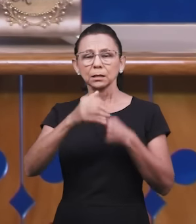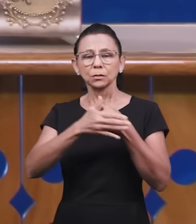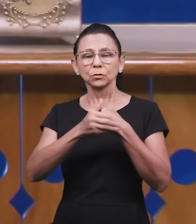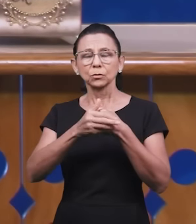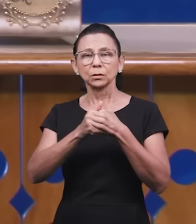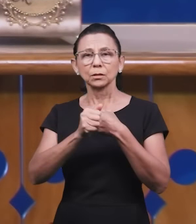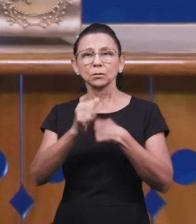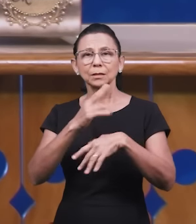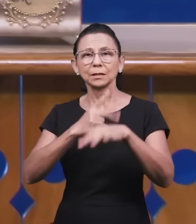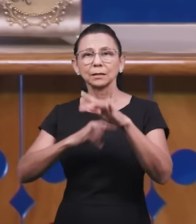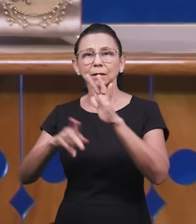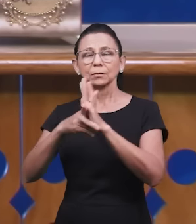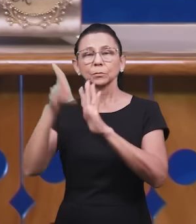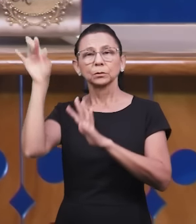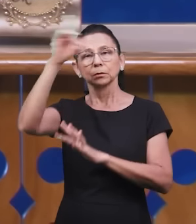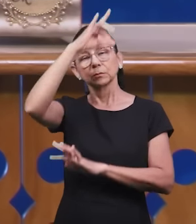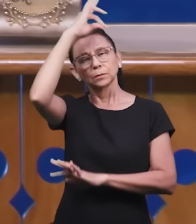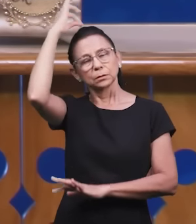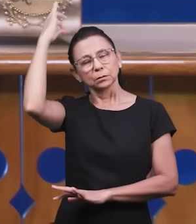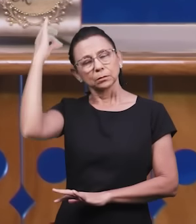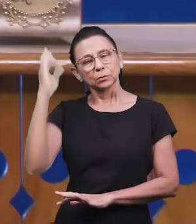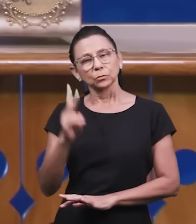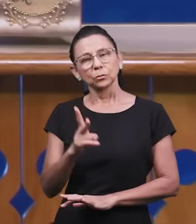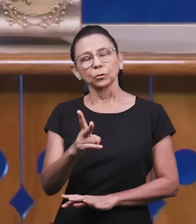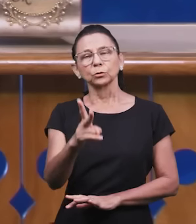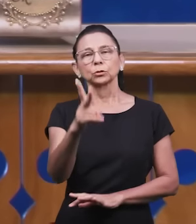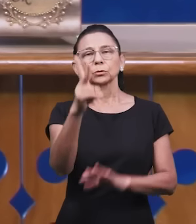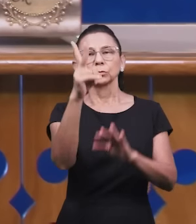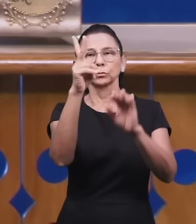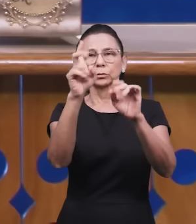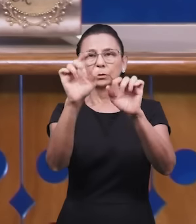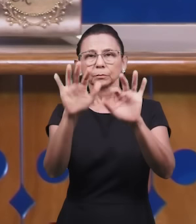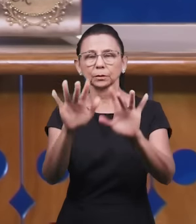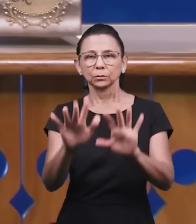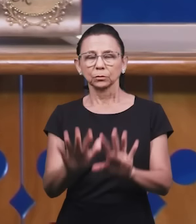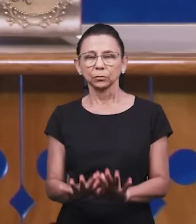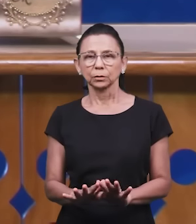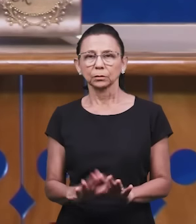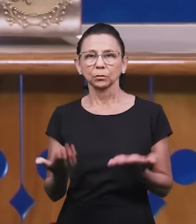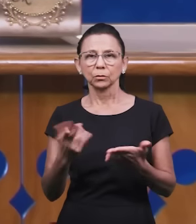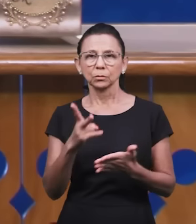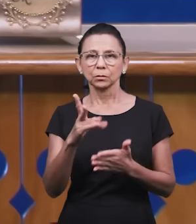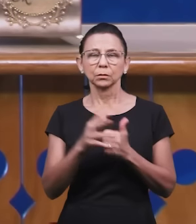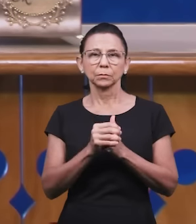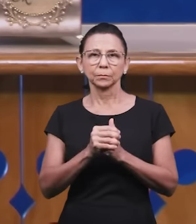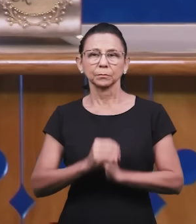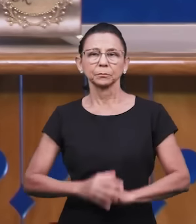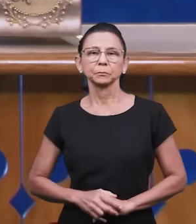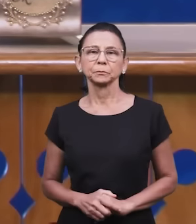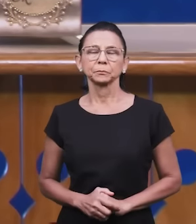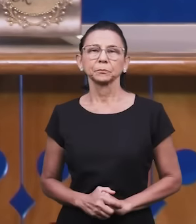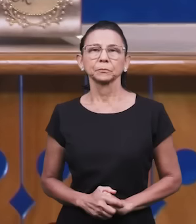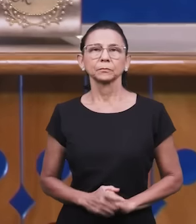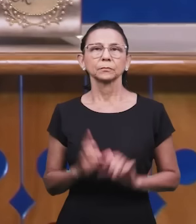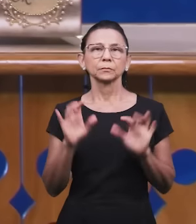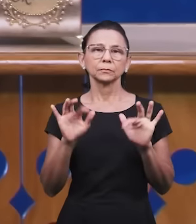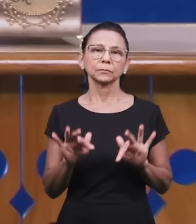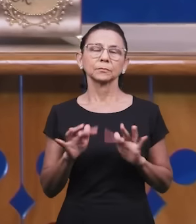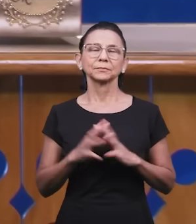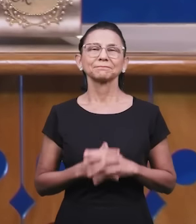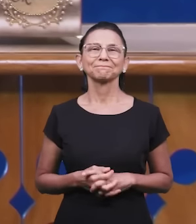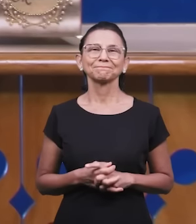eternas consolações do Espírito Santo permaneçam convosco agora e para todo sempre. Amém. O nosso culto